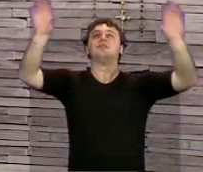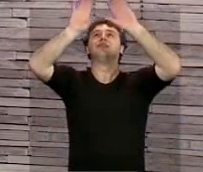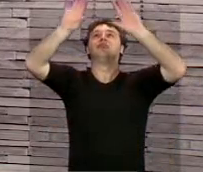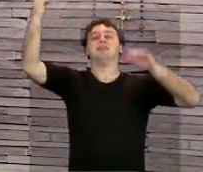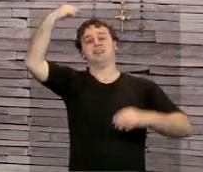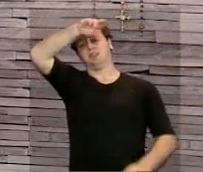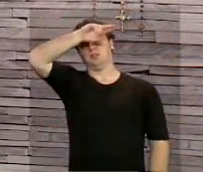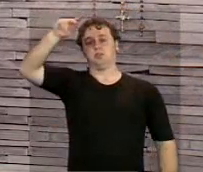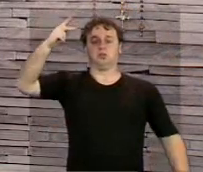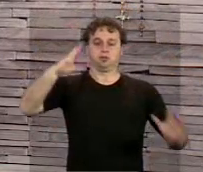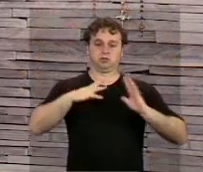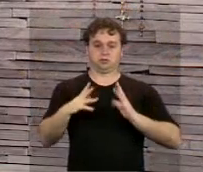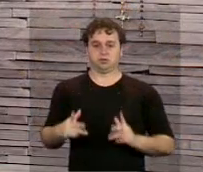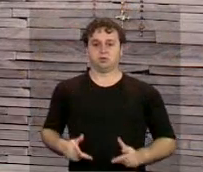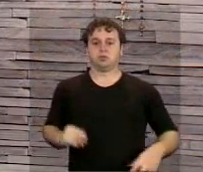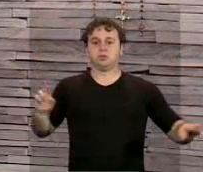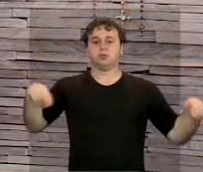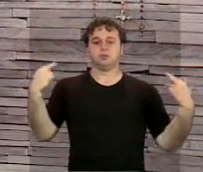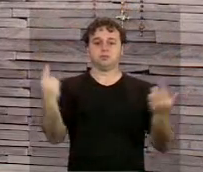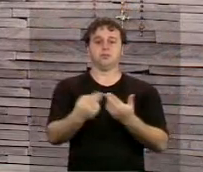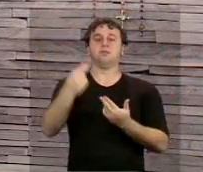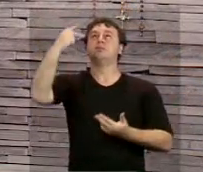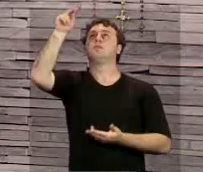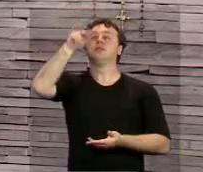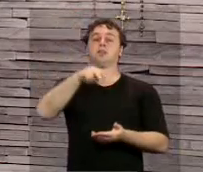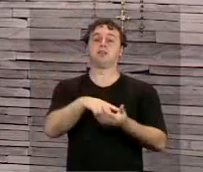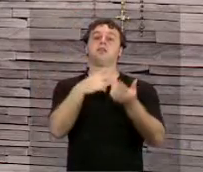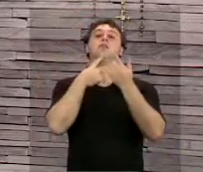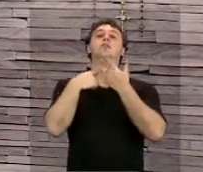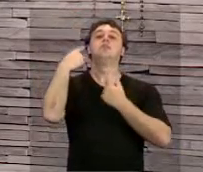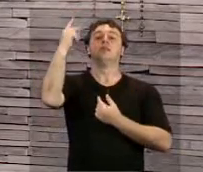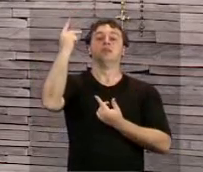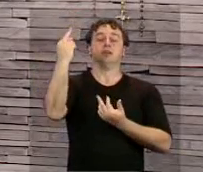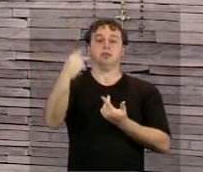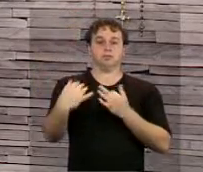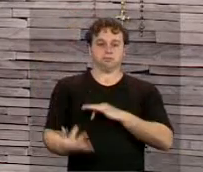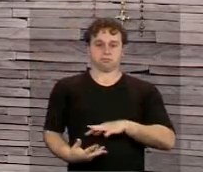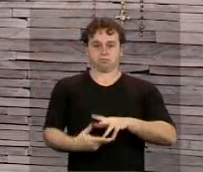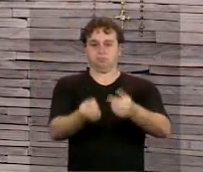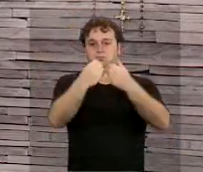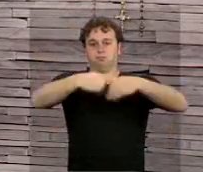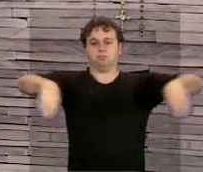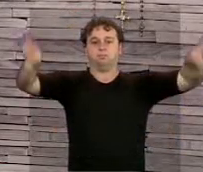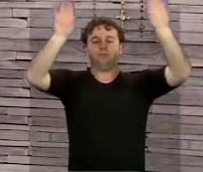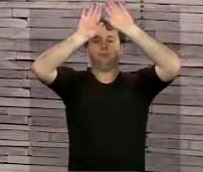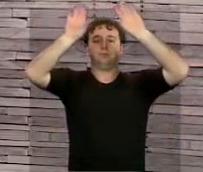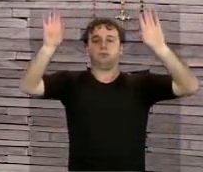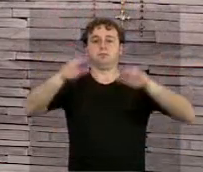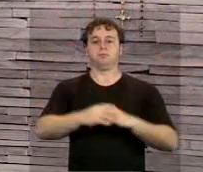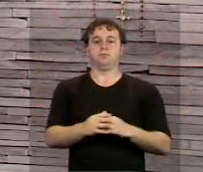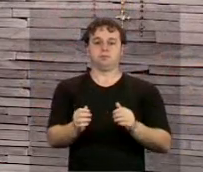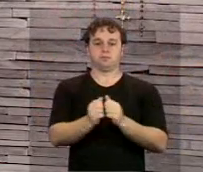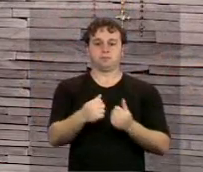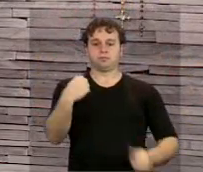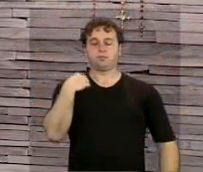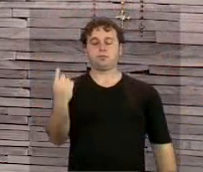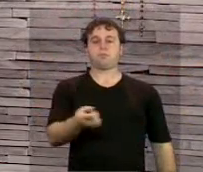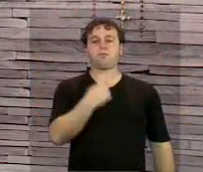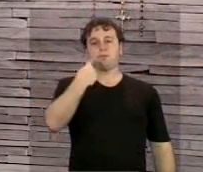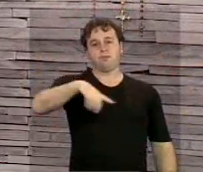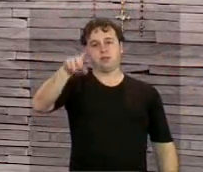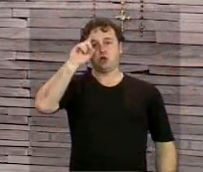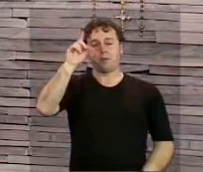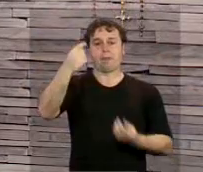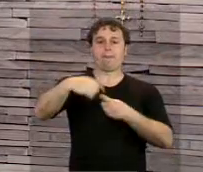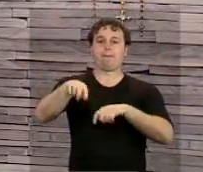o vosso nome, venha a nós o vosso reino, seja feita a vossa vontade, assim na terra como no céu. O pão nosso de